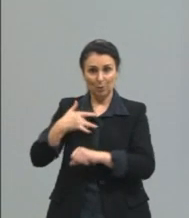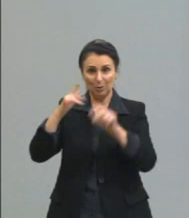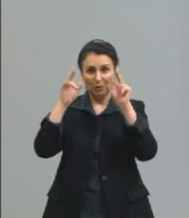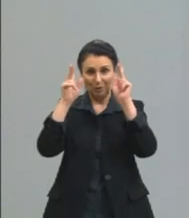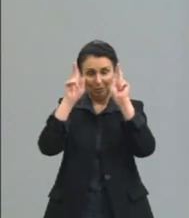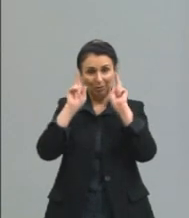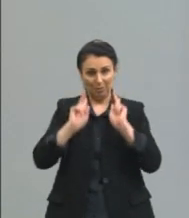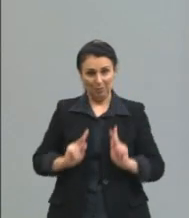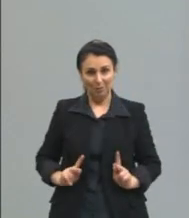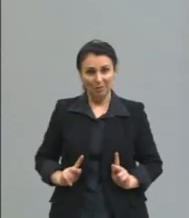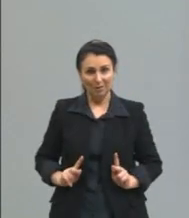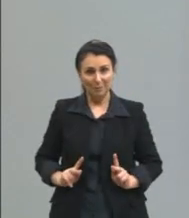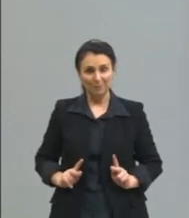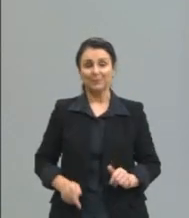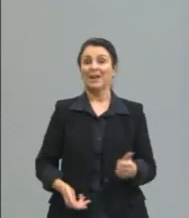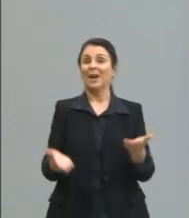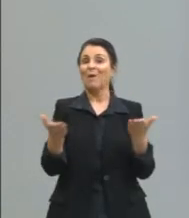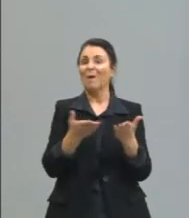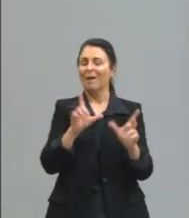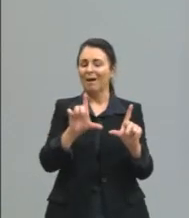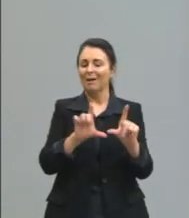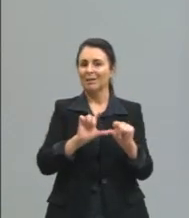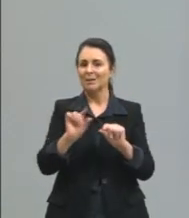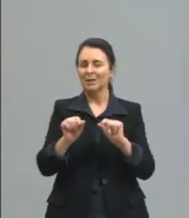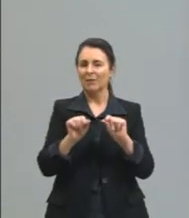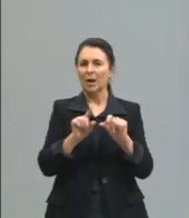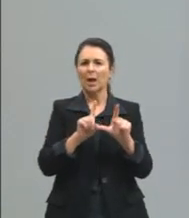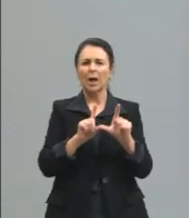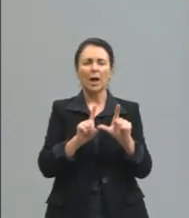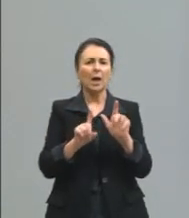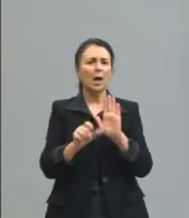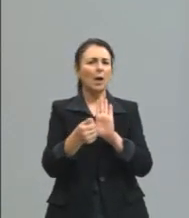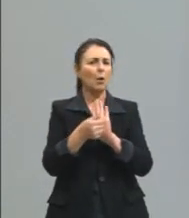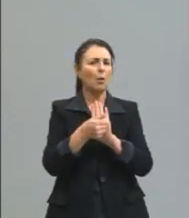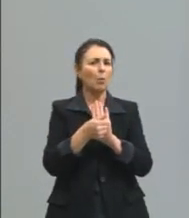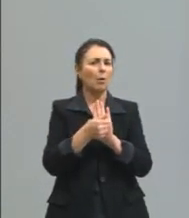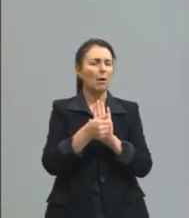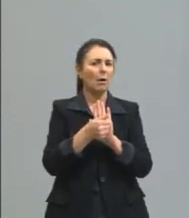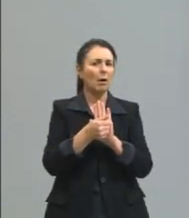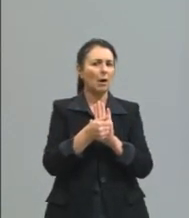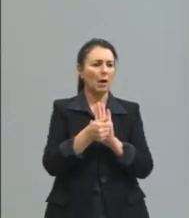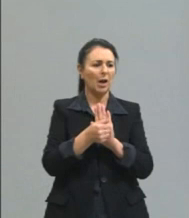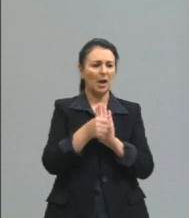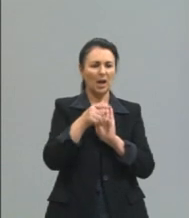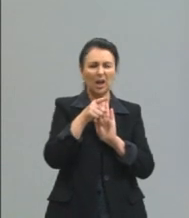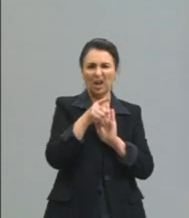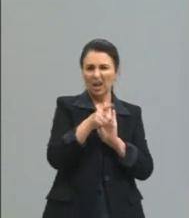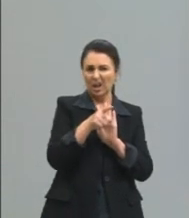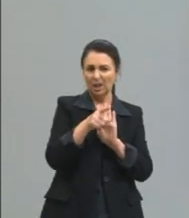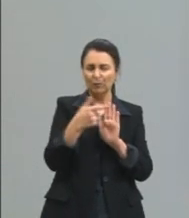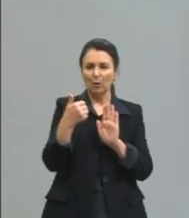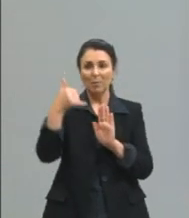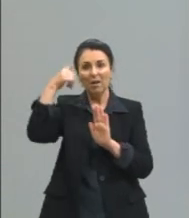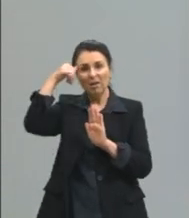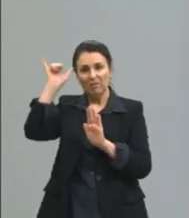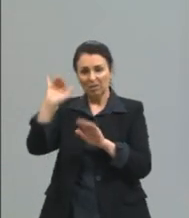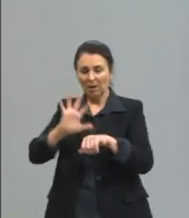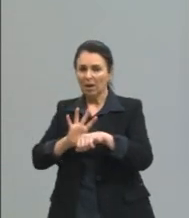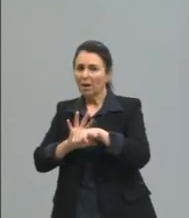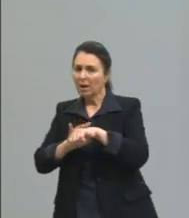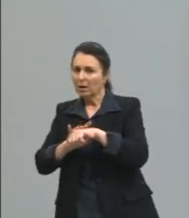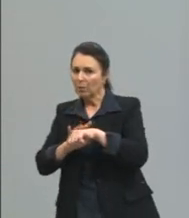alternativa, primeira alternativa, letra A. Será que a contribuição dele foi a prevenção de diversas